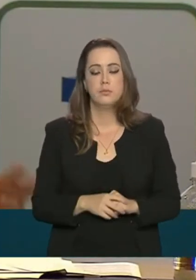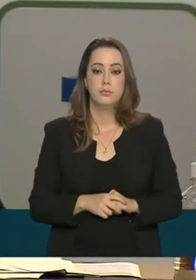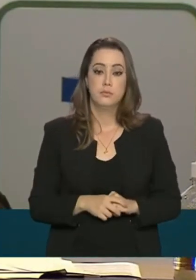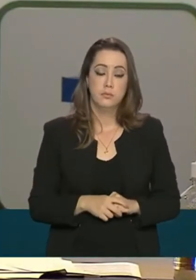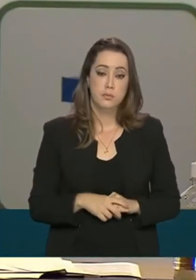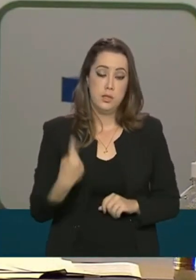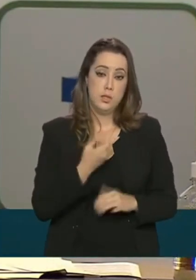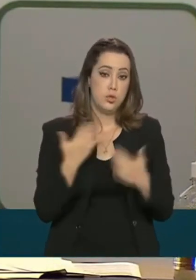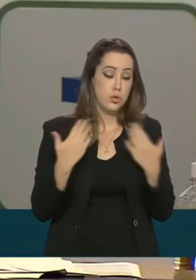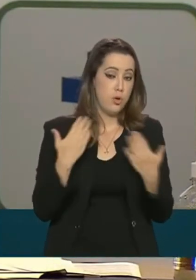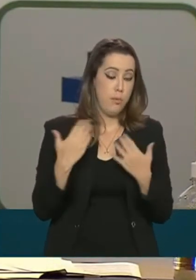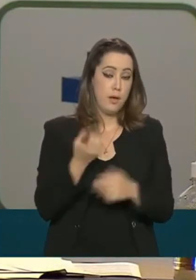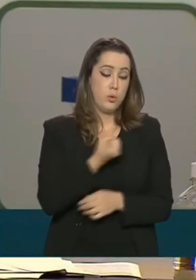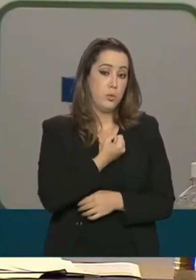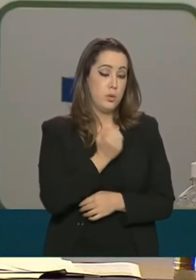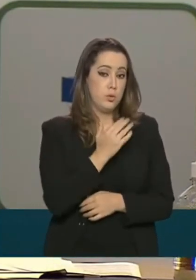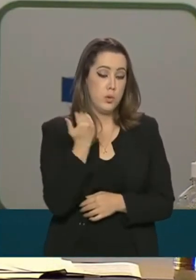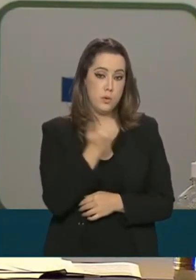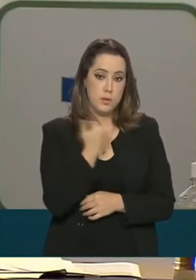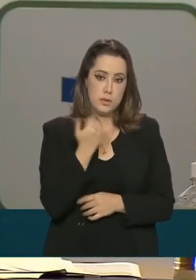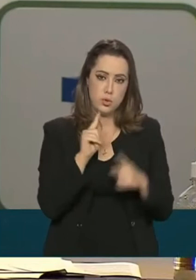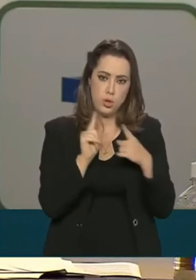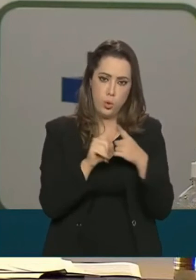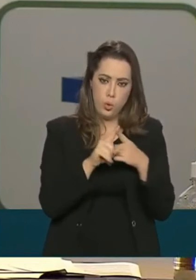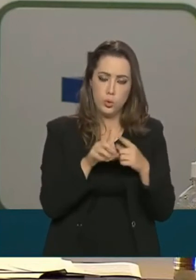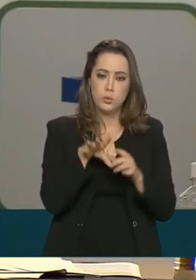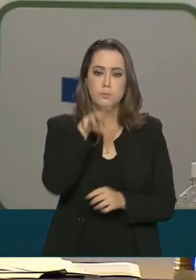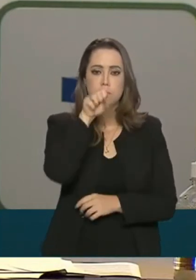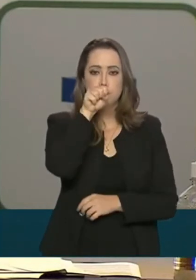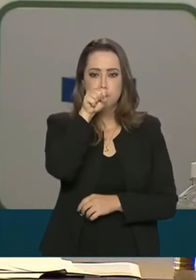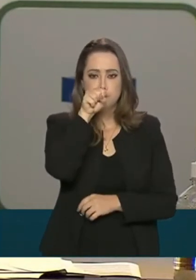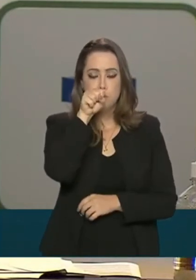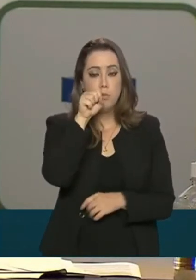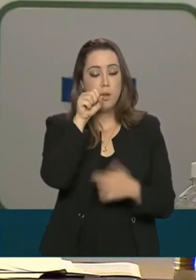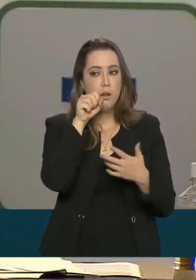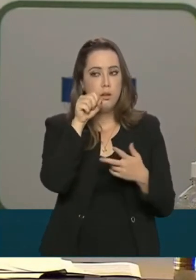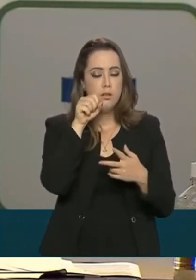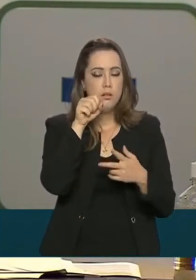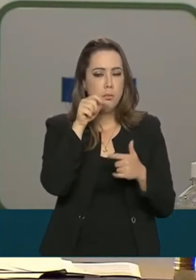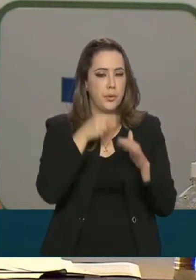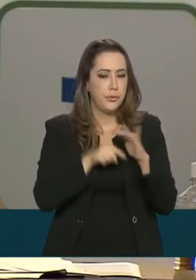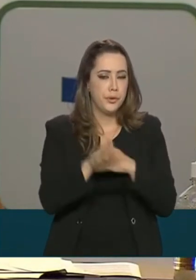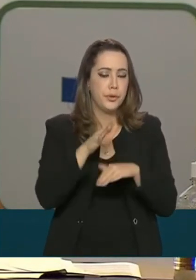Quando a gente avalia os óbitos por síndrome respiratória aguda grave, verificamos que